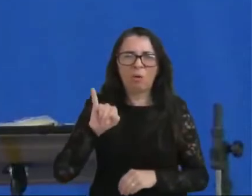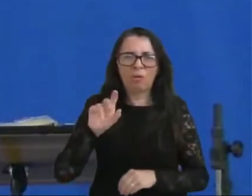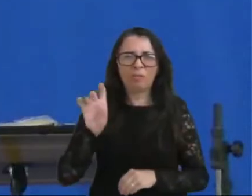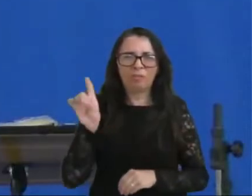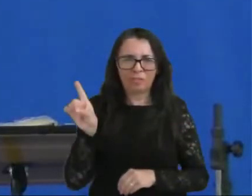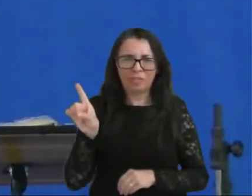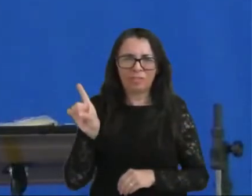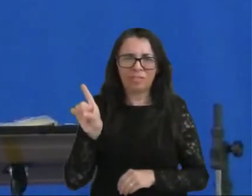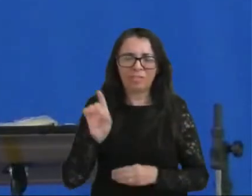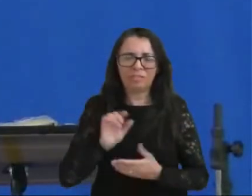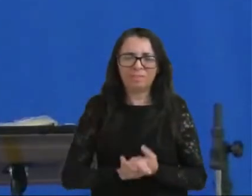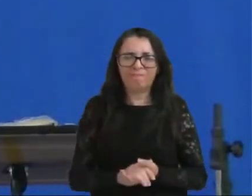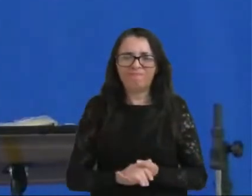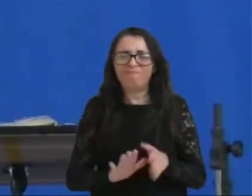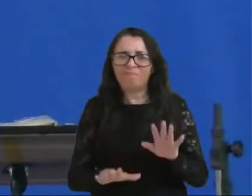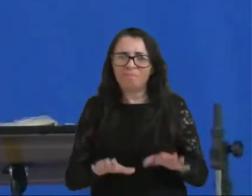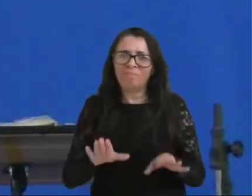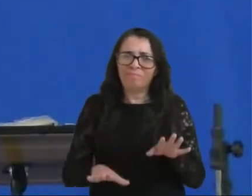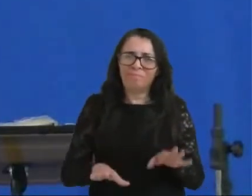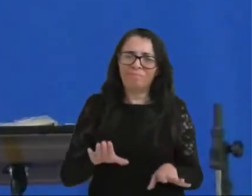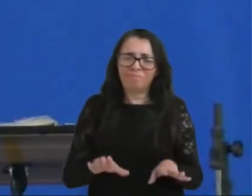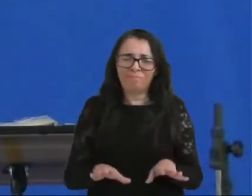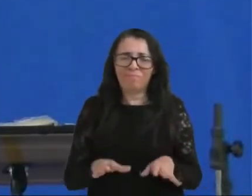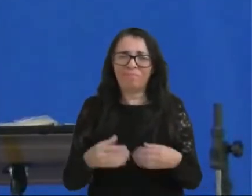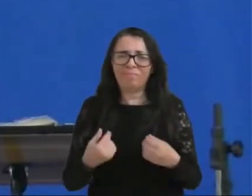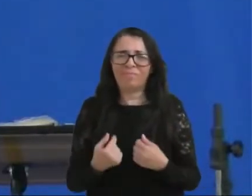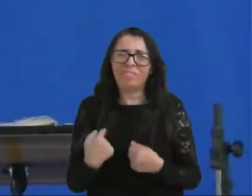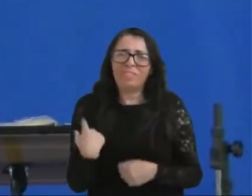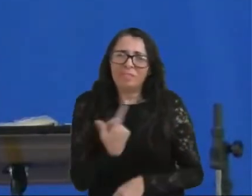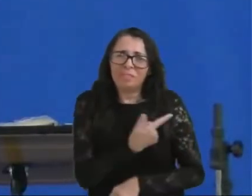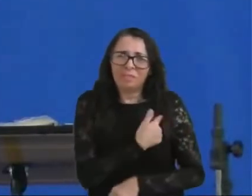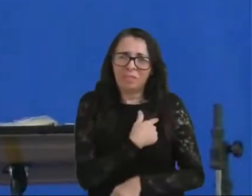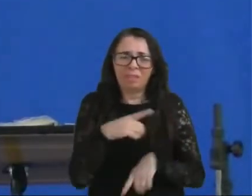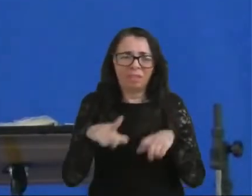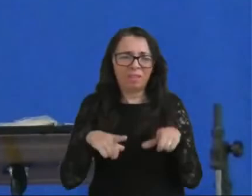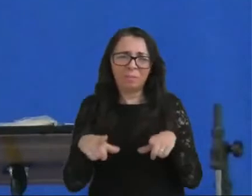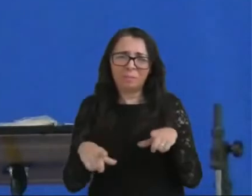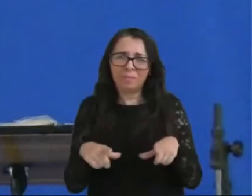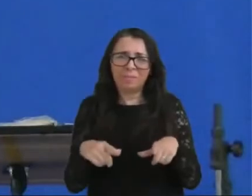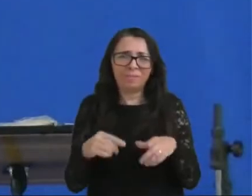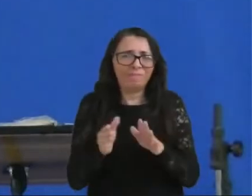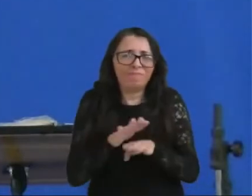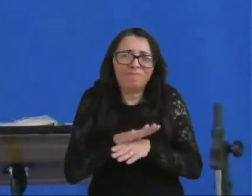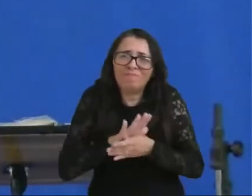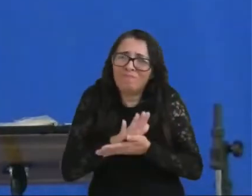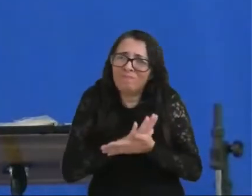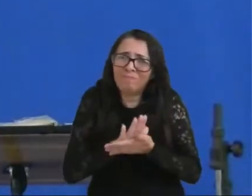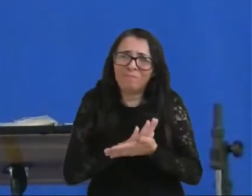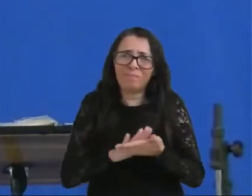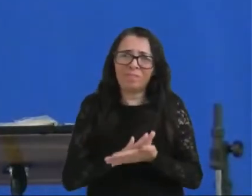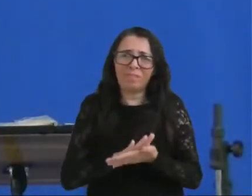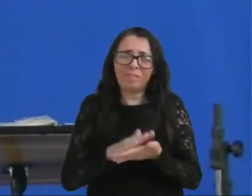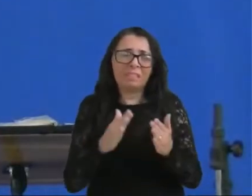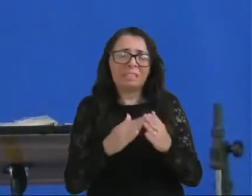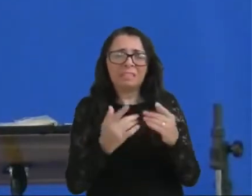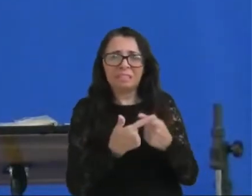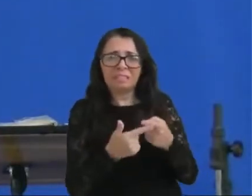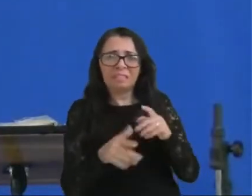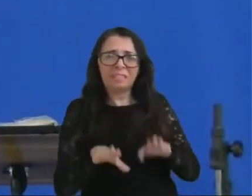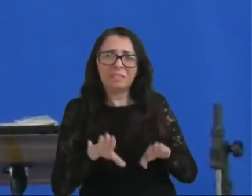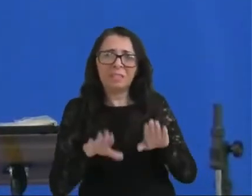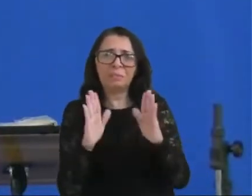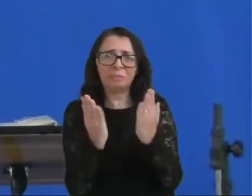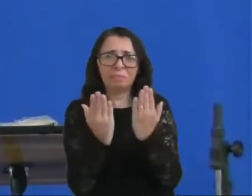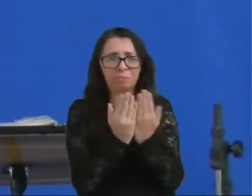está acontecendo devido à quantidade de trabalho que você está vivendo nesse momento. Você deixou que o seu